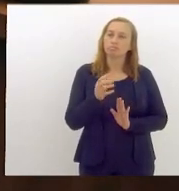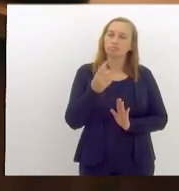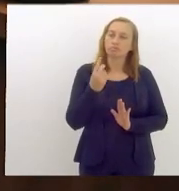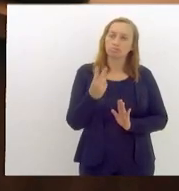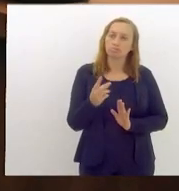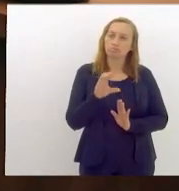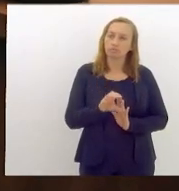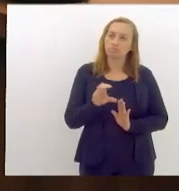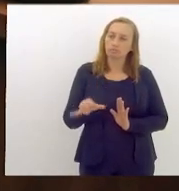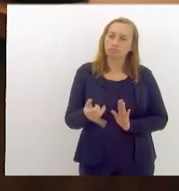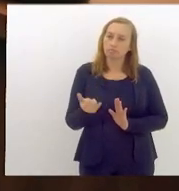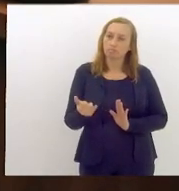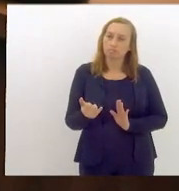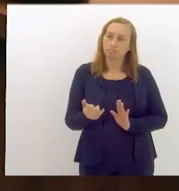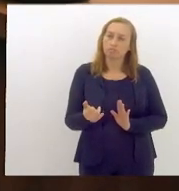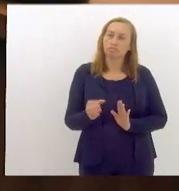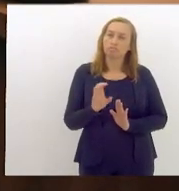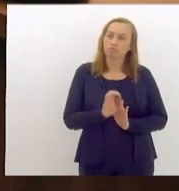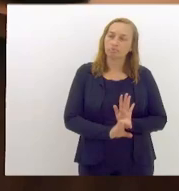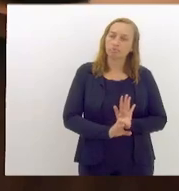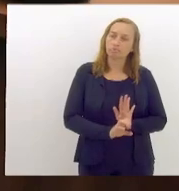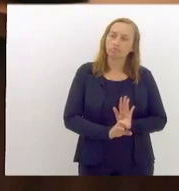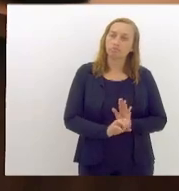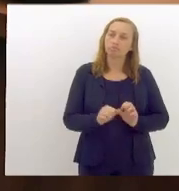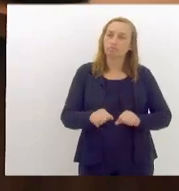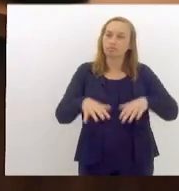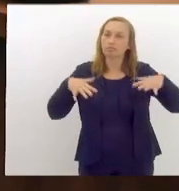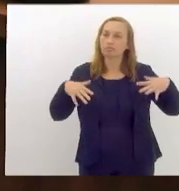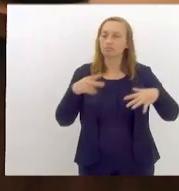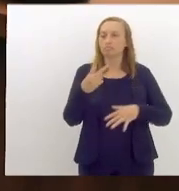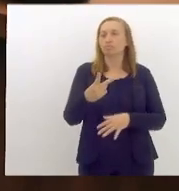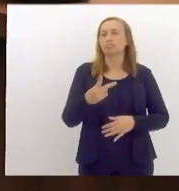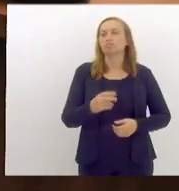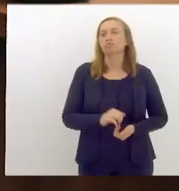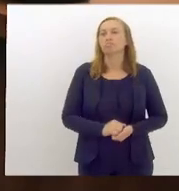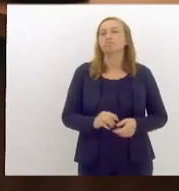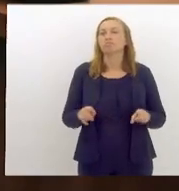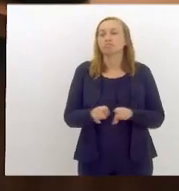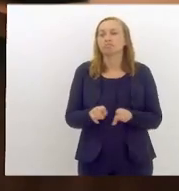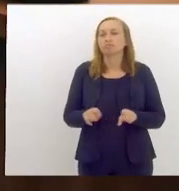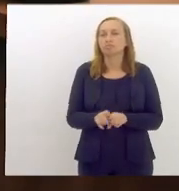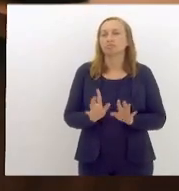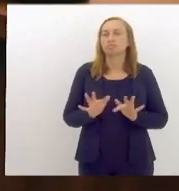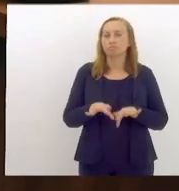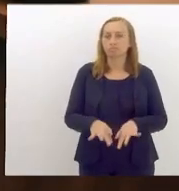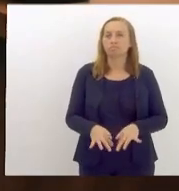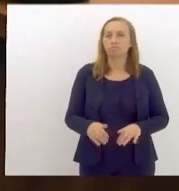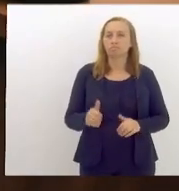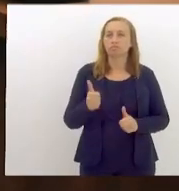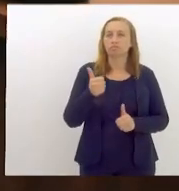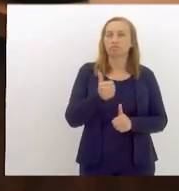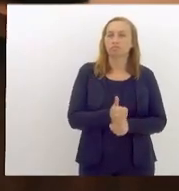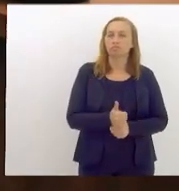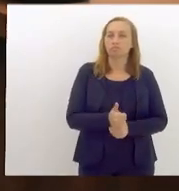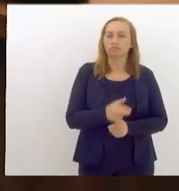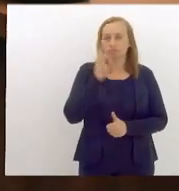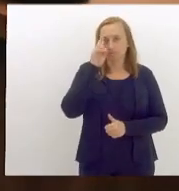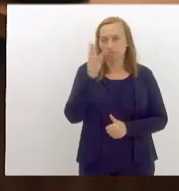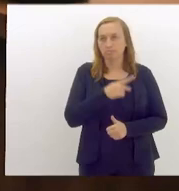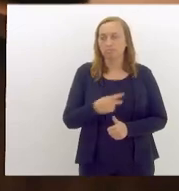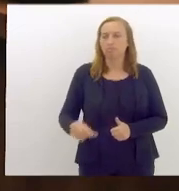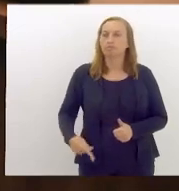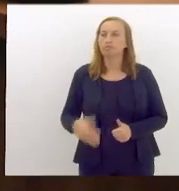dois da ccj e a emendador de plenário também concluindo por substitutivo seu presente